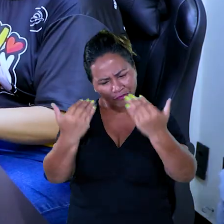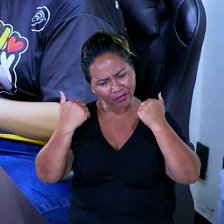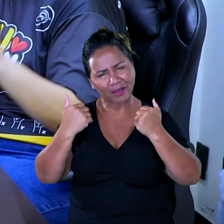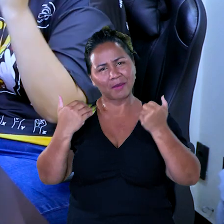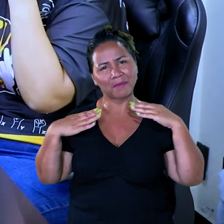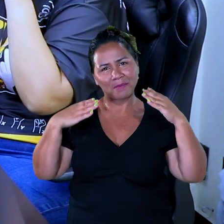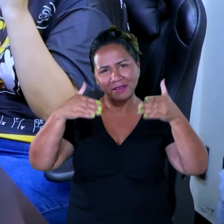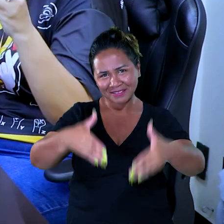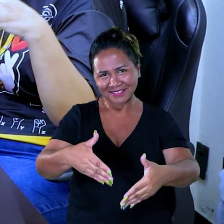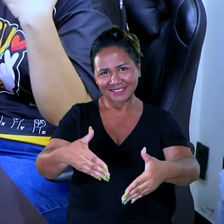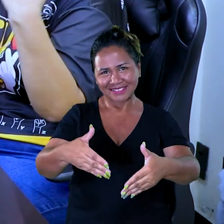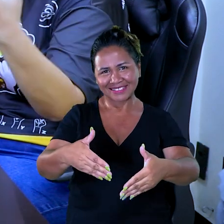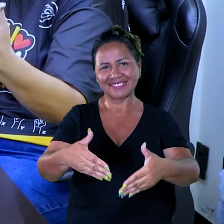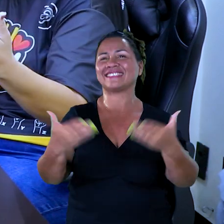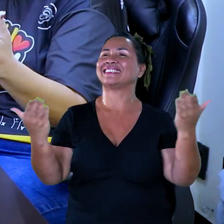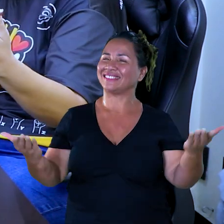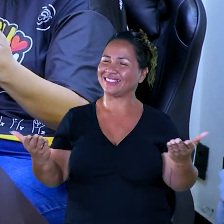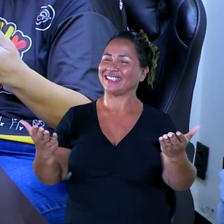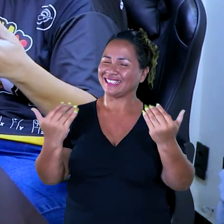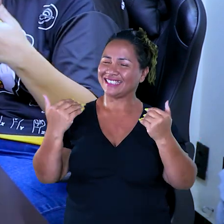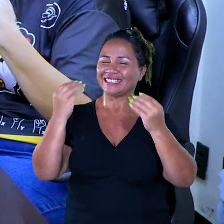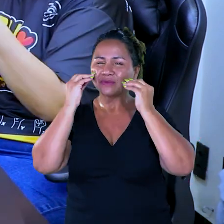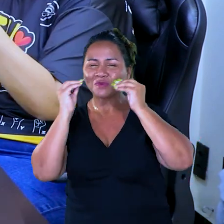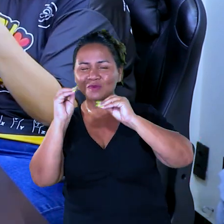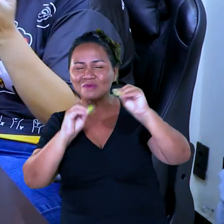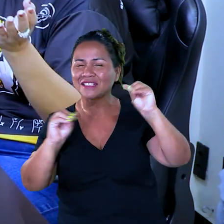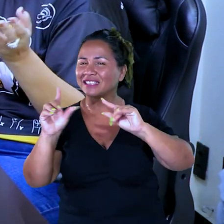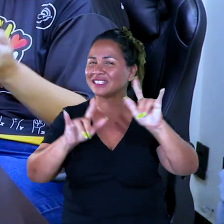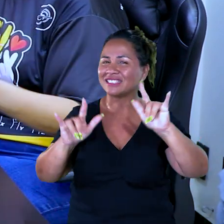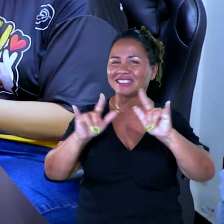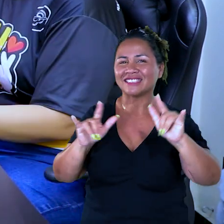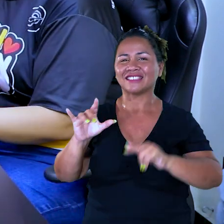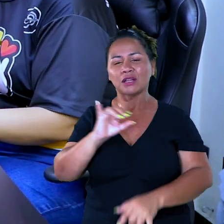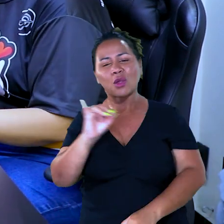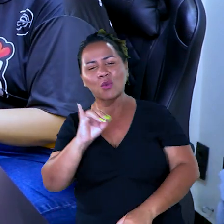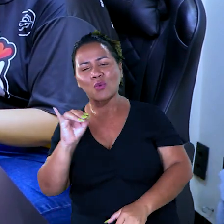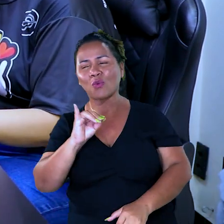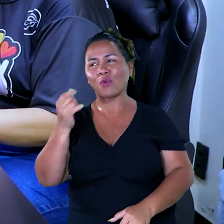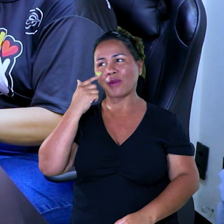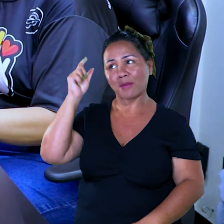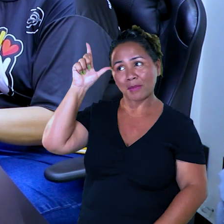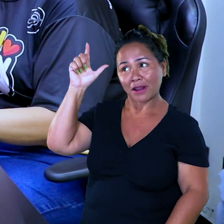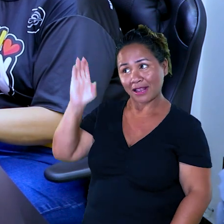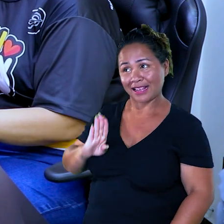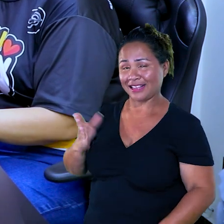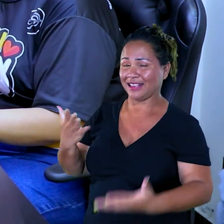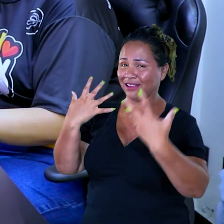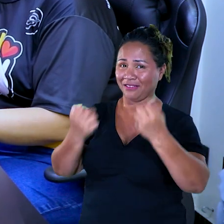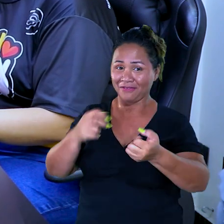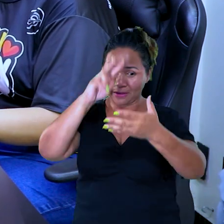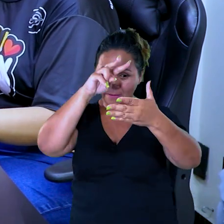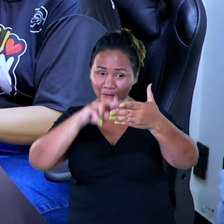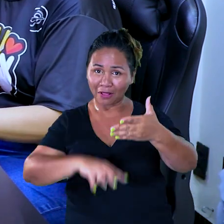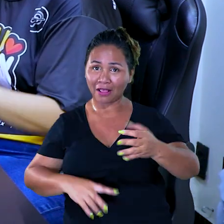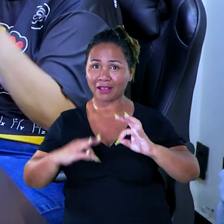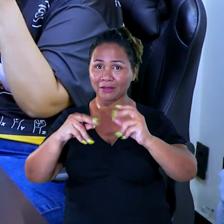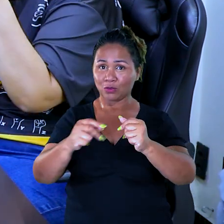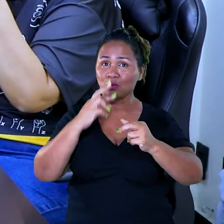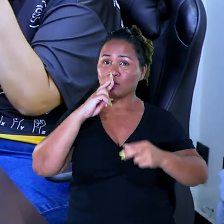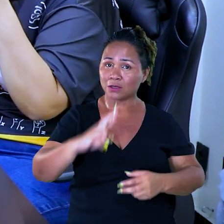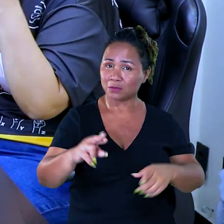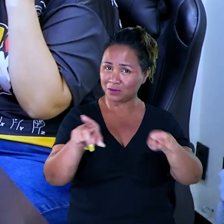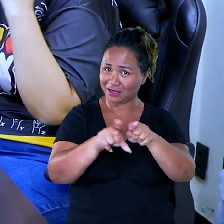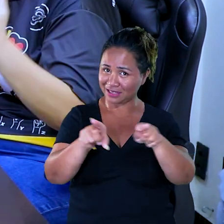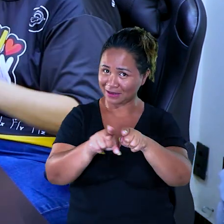né? Deixa um beijinho pra Líbia, família, né? Dá um oizinho pra ela lá nos comentários, que a gente vai ler tudo, prometo, e responder,